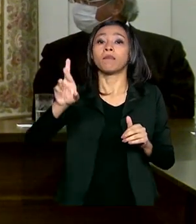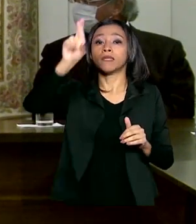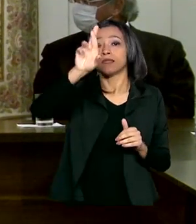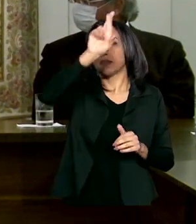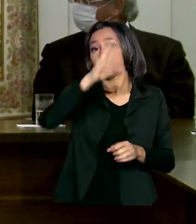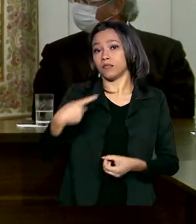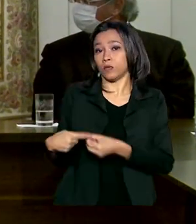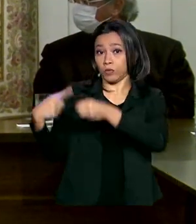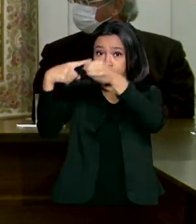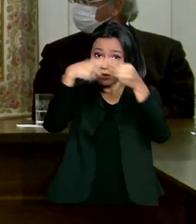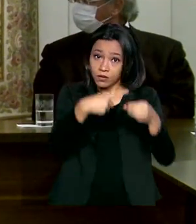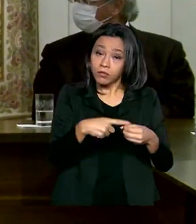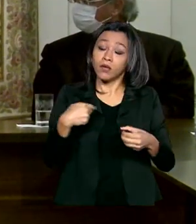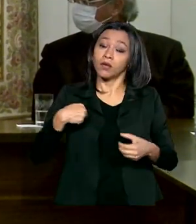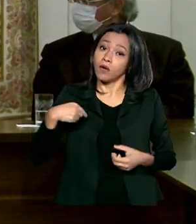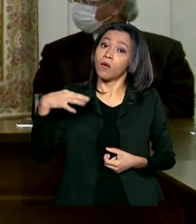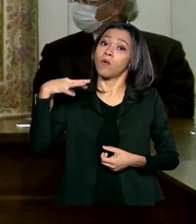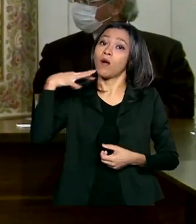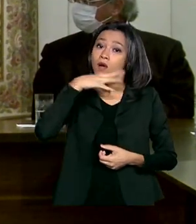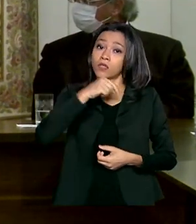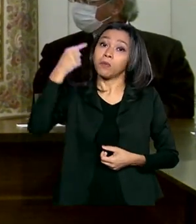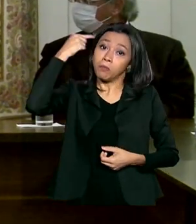municípios, eu penso que é fundamental isso. Eu que fato. Obrigado.